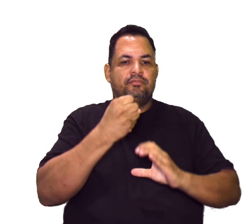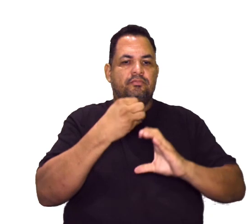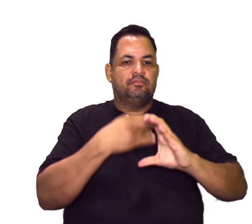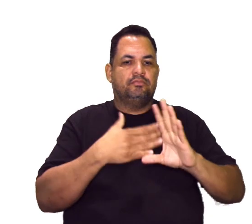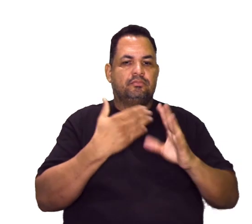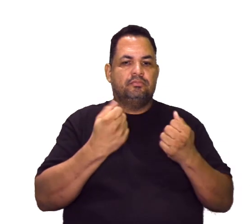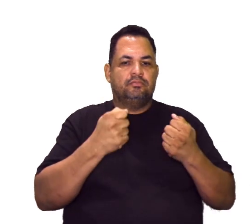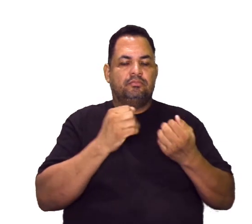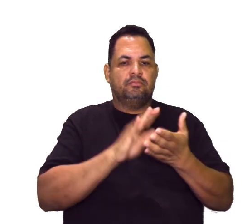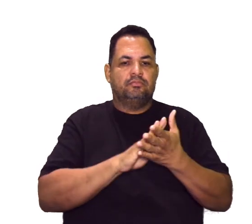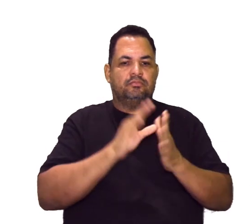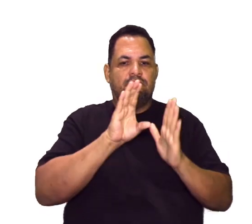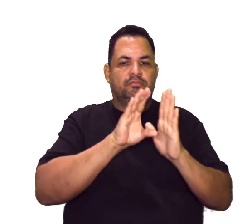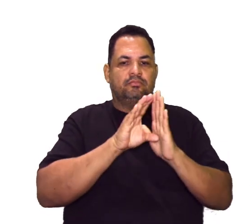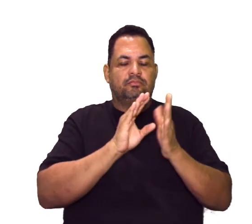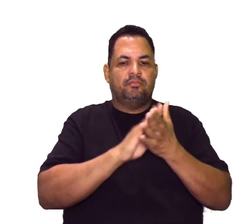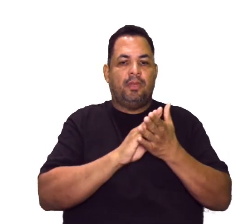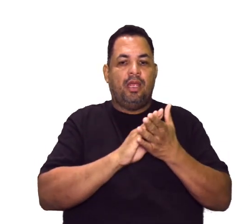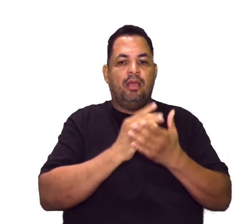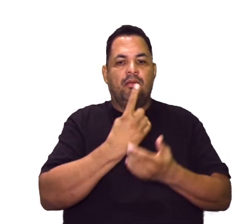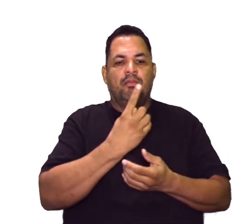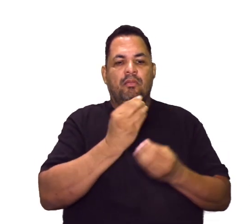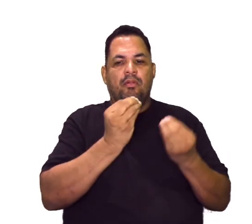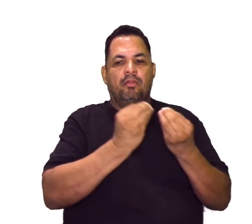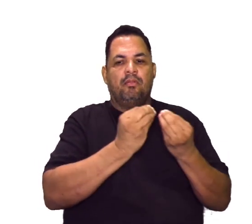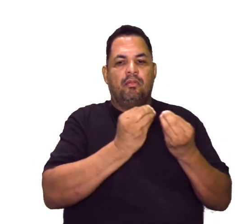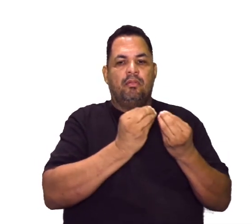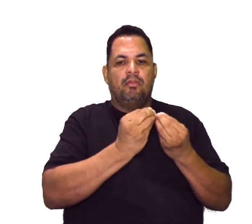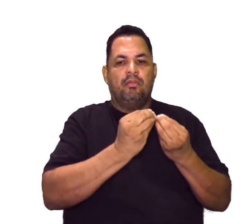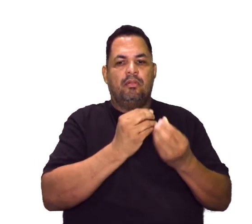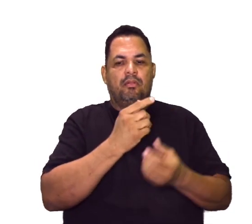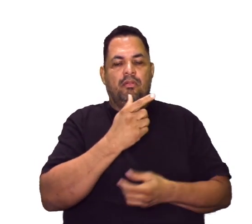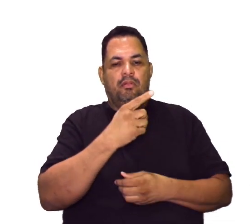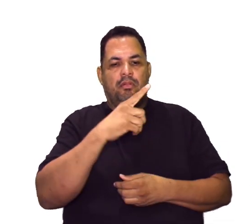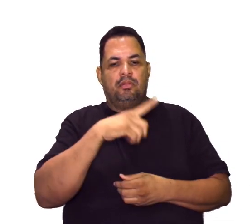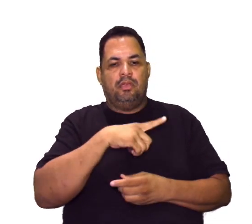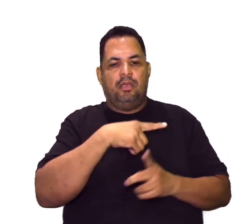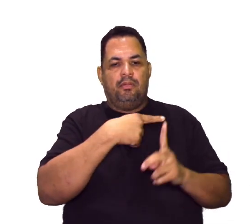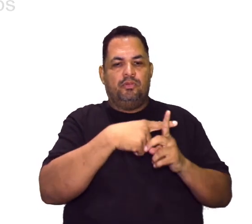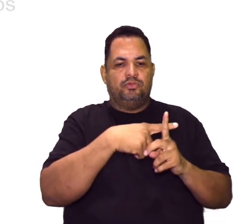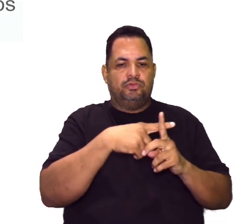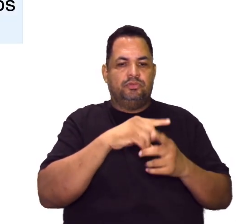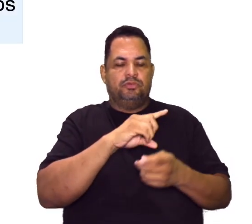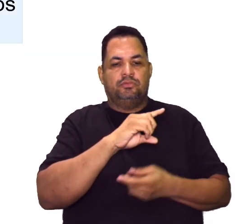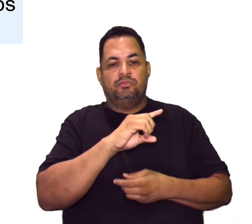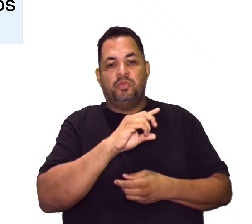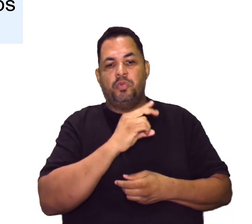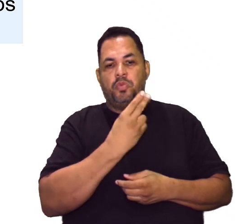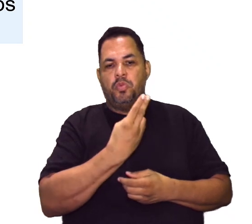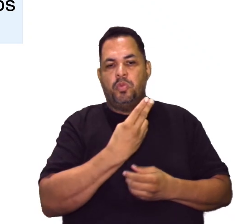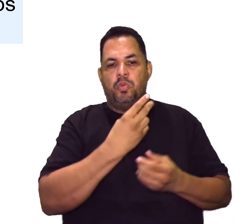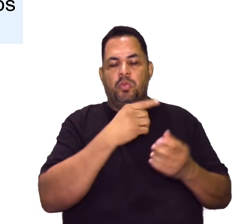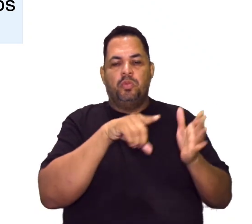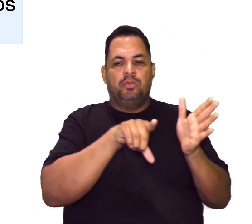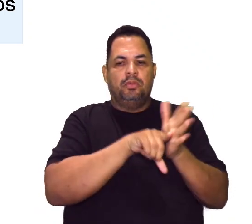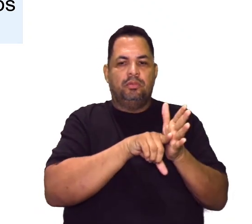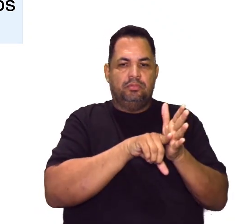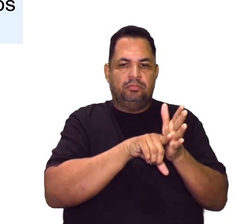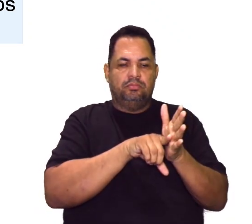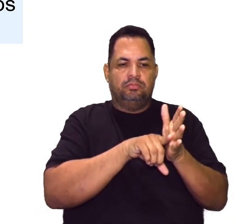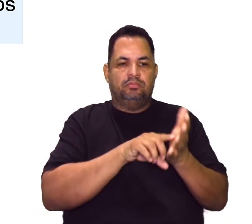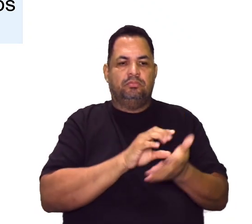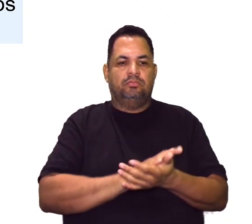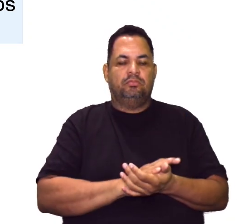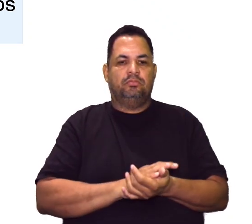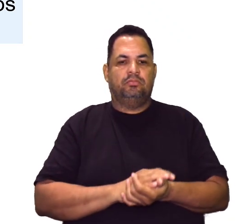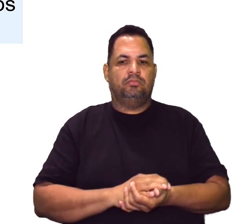Características que podem definir se uma molécula é ou não apolar. Como é que nós vamos ver?